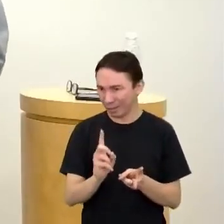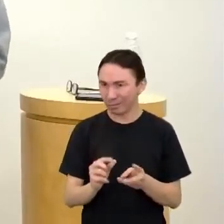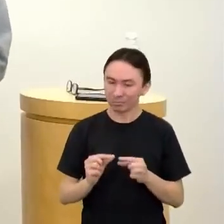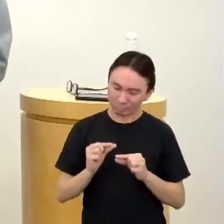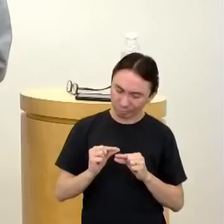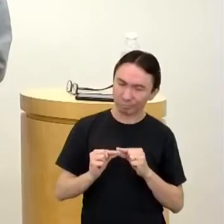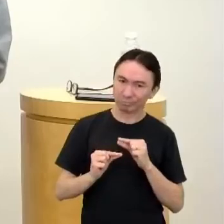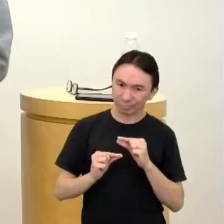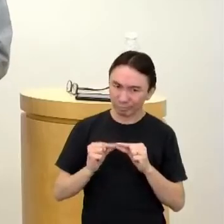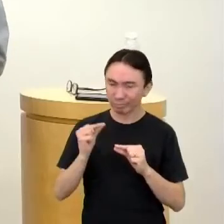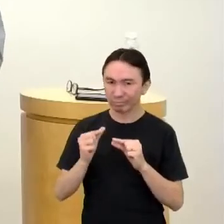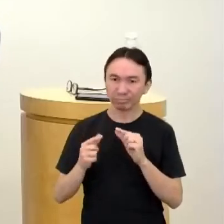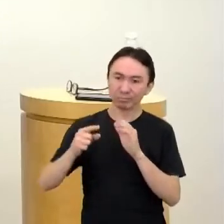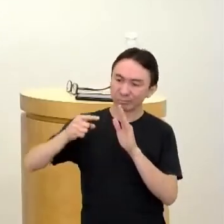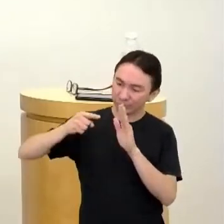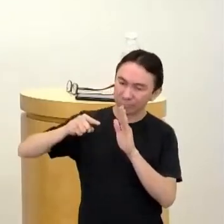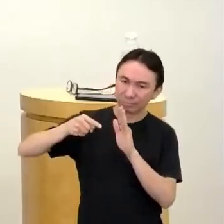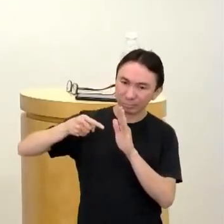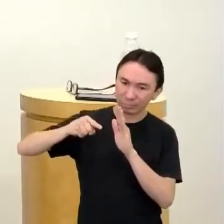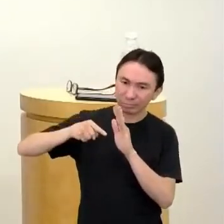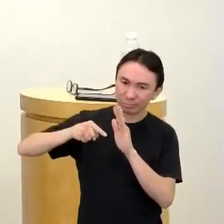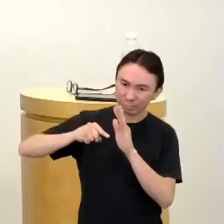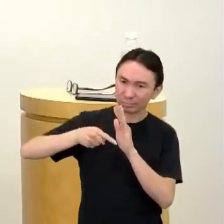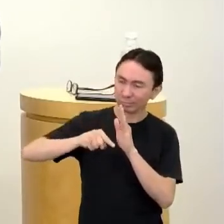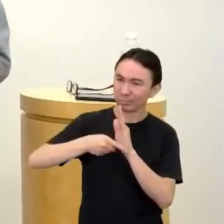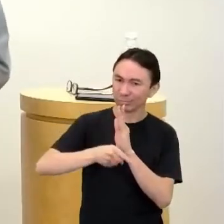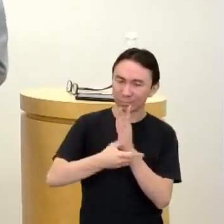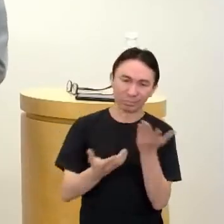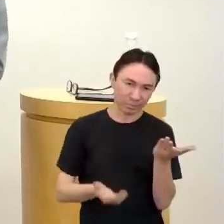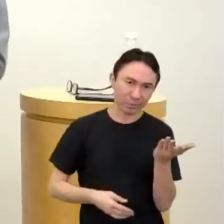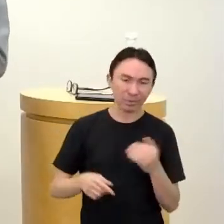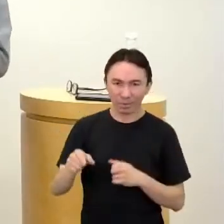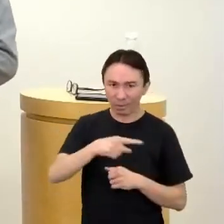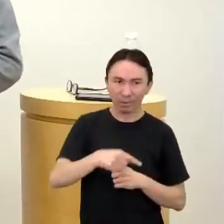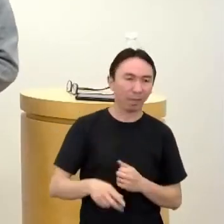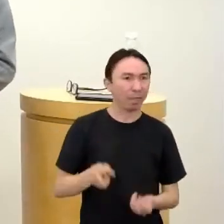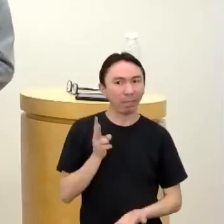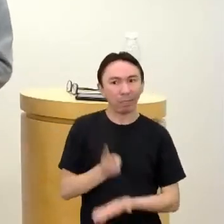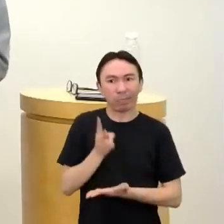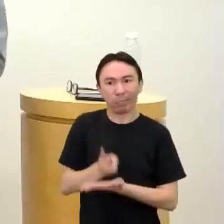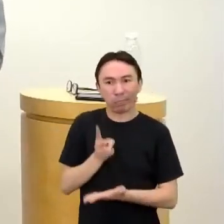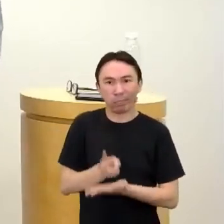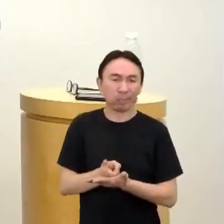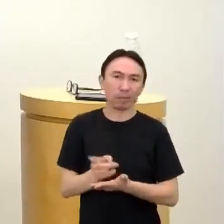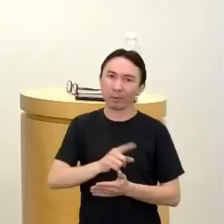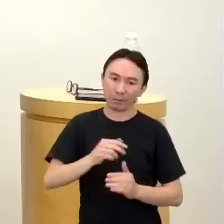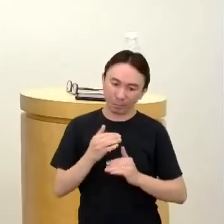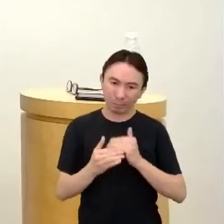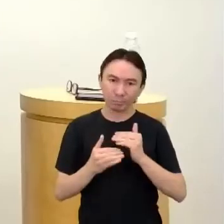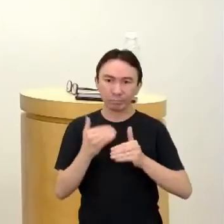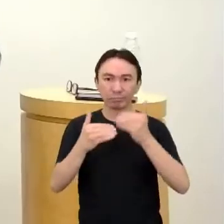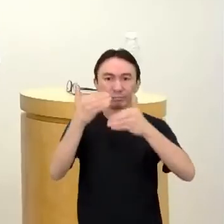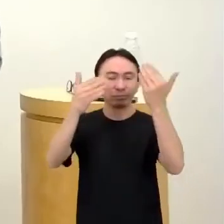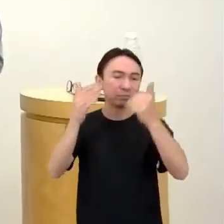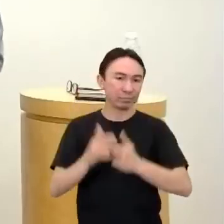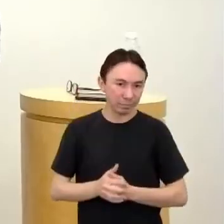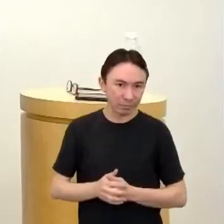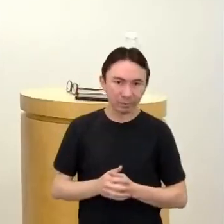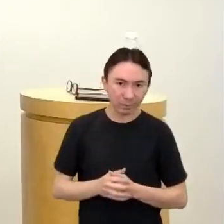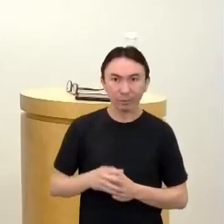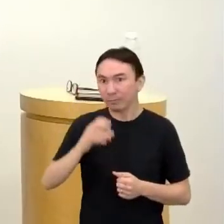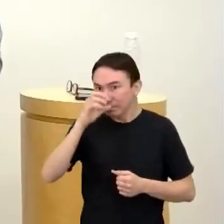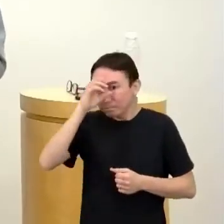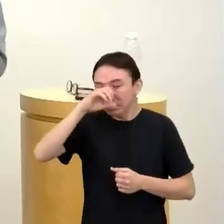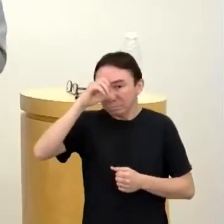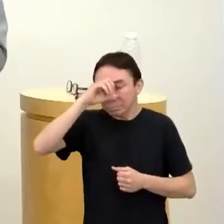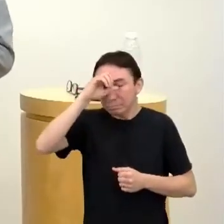um na sua forma, mas a gente tem que ir evoluindo, né? Normalmente, nesse aspecto. Então, construindo conhecimento aos pouquinhos aí